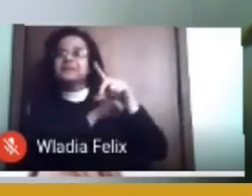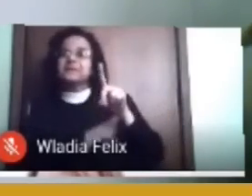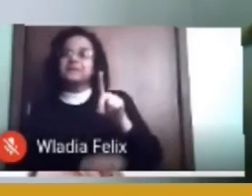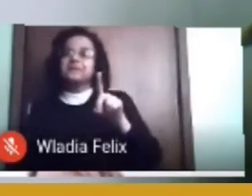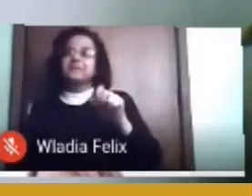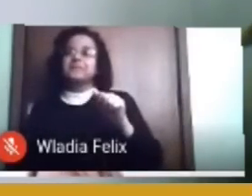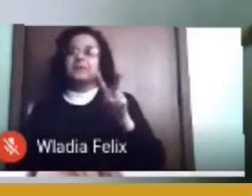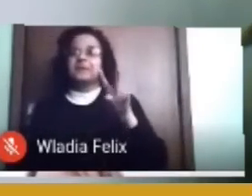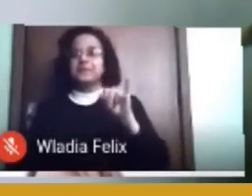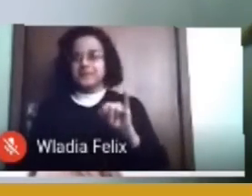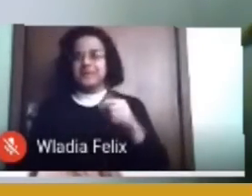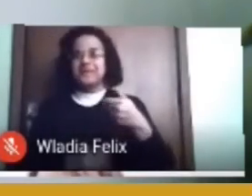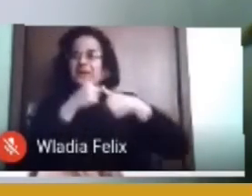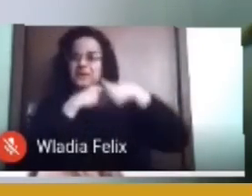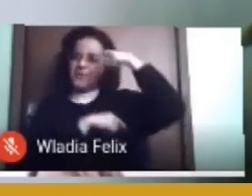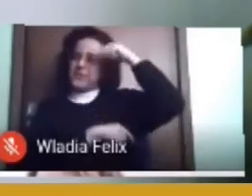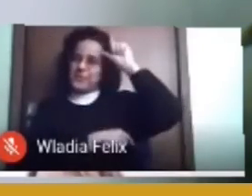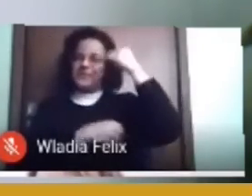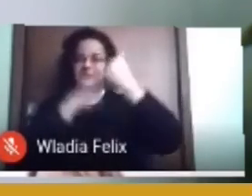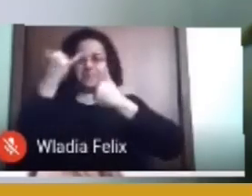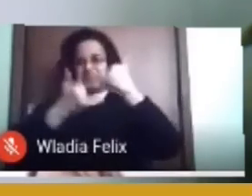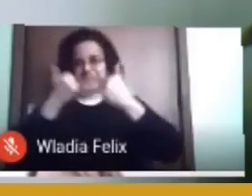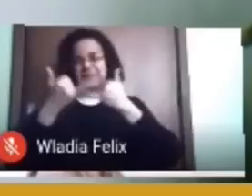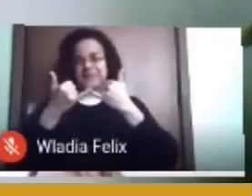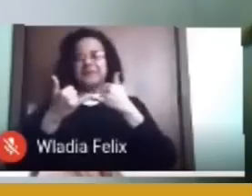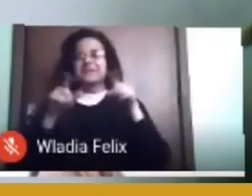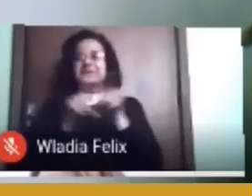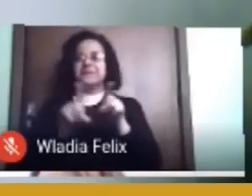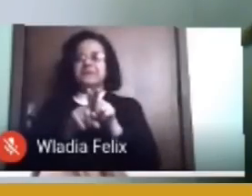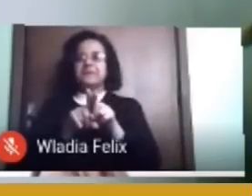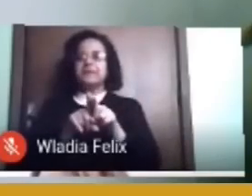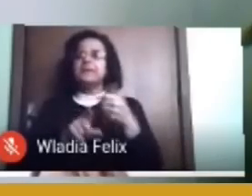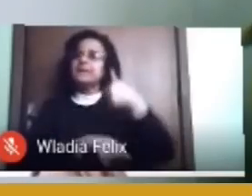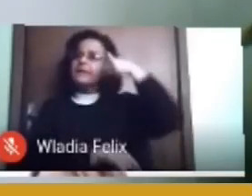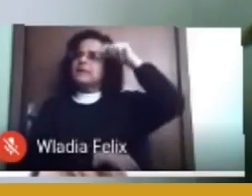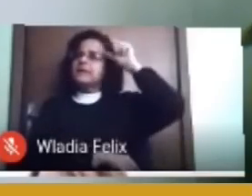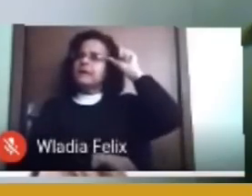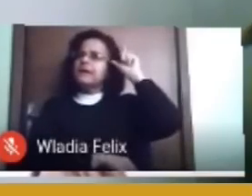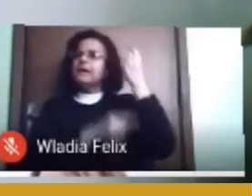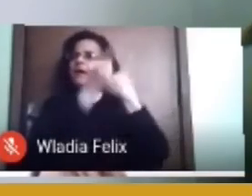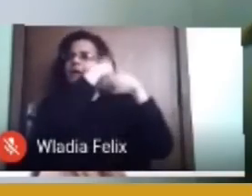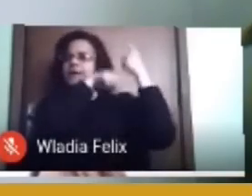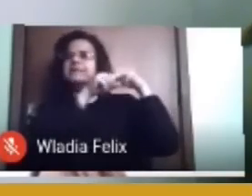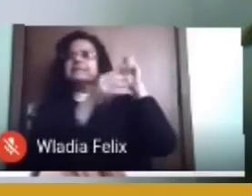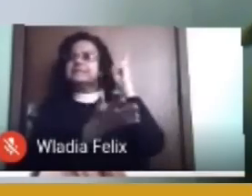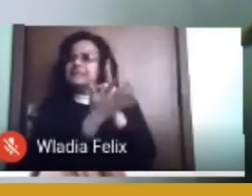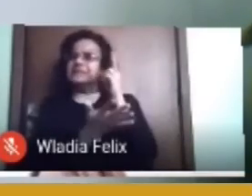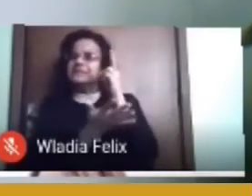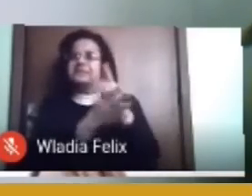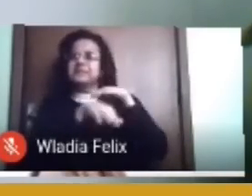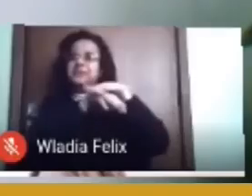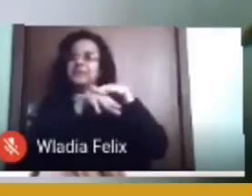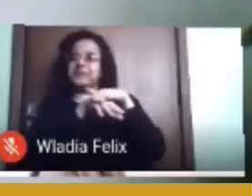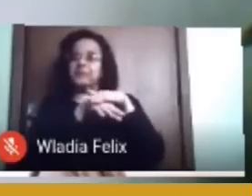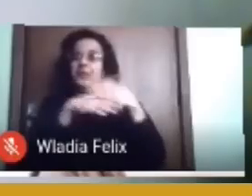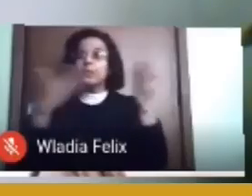presente, assim, toda hora a gente conversando, que hoje a gente já está caminhando de uma forma que o que ele semeou, a gente já está conseguindo